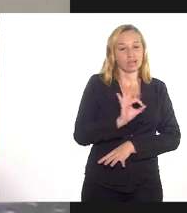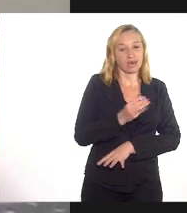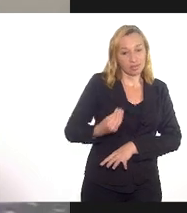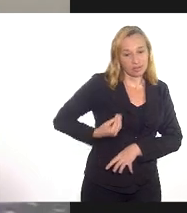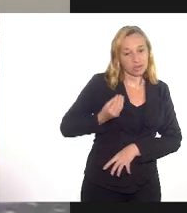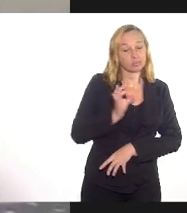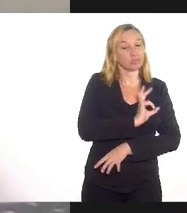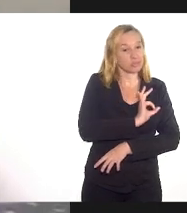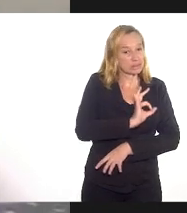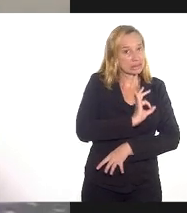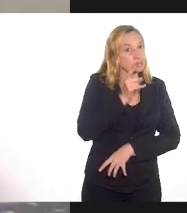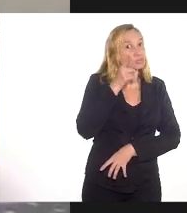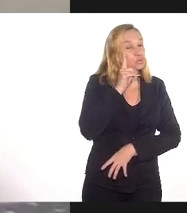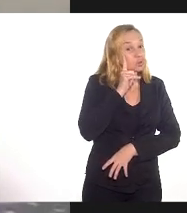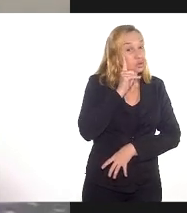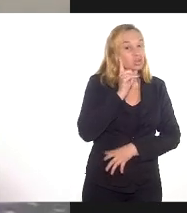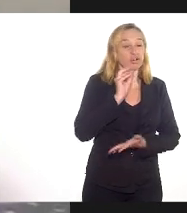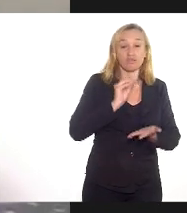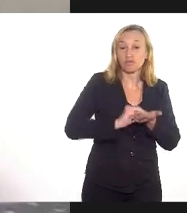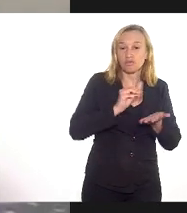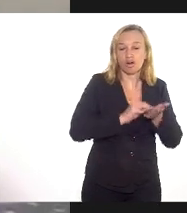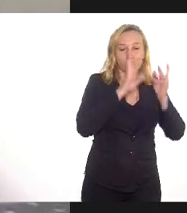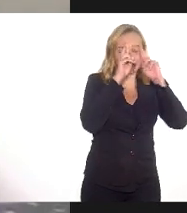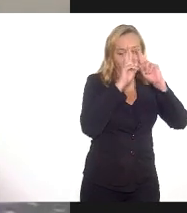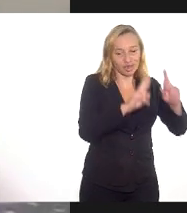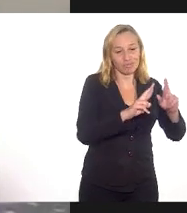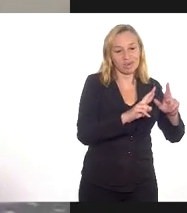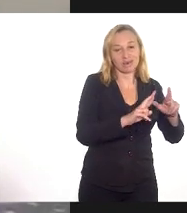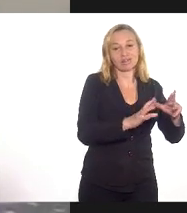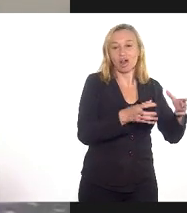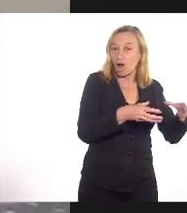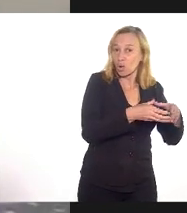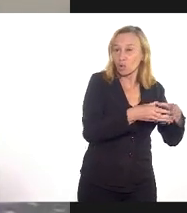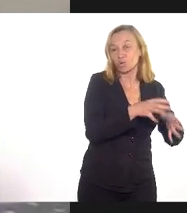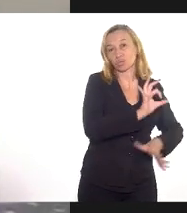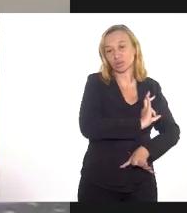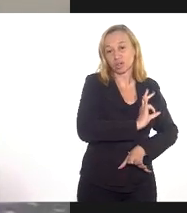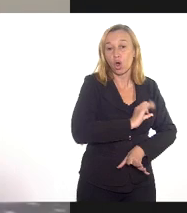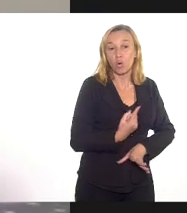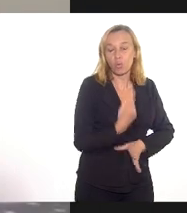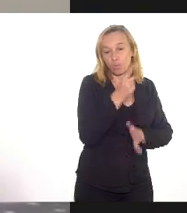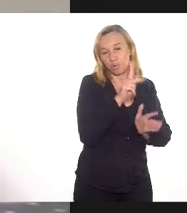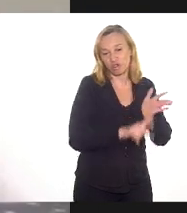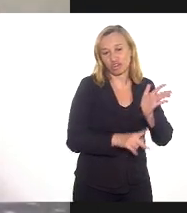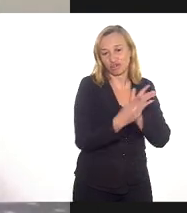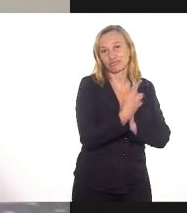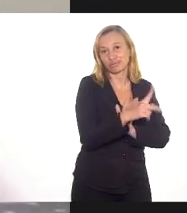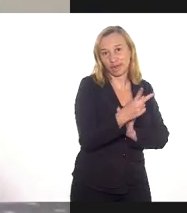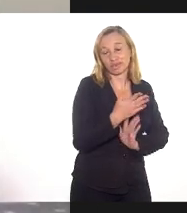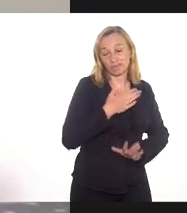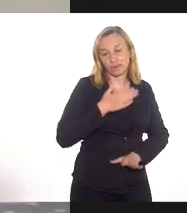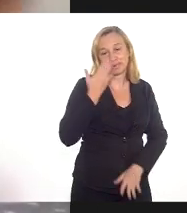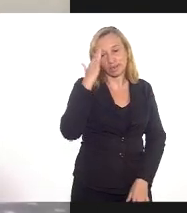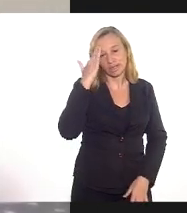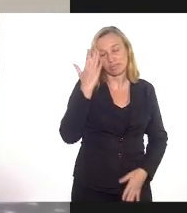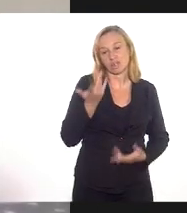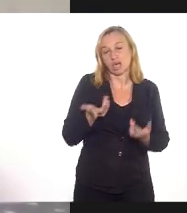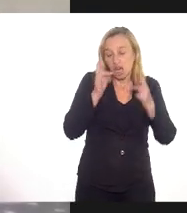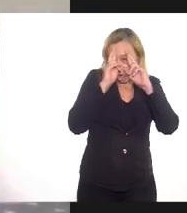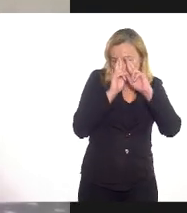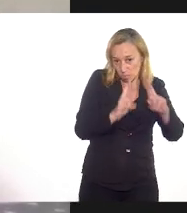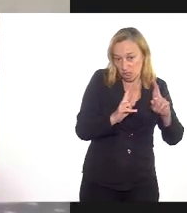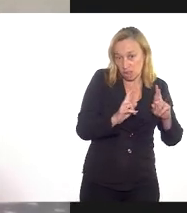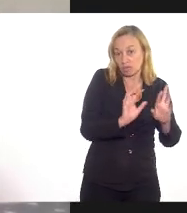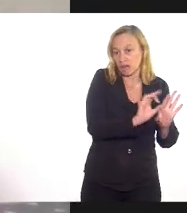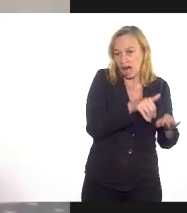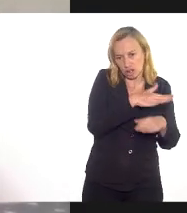dia. É uma falta de respeito à classe, né? Um projeto desse, na minha concepção, respeitando, é